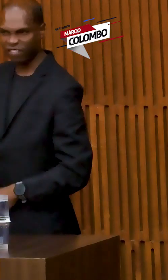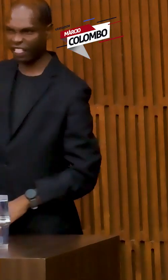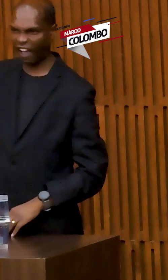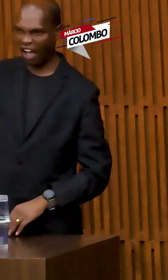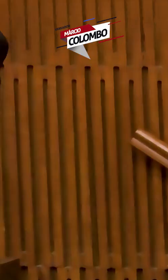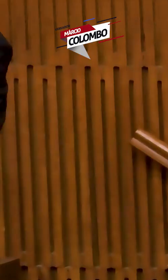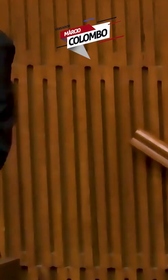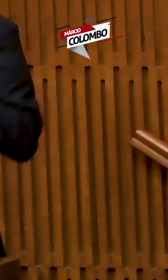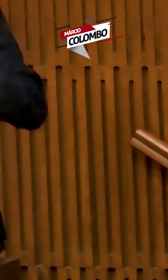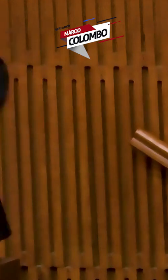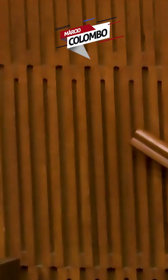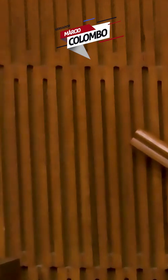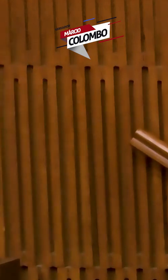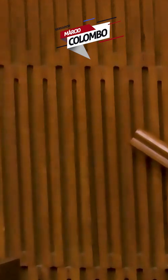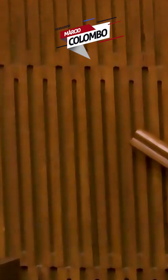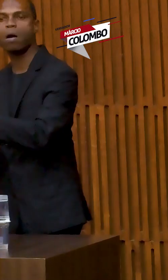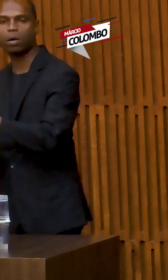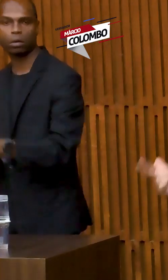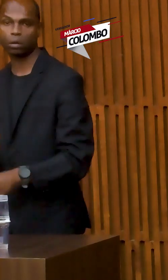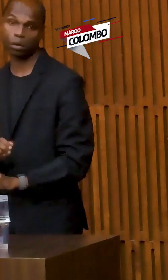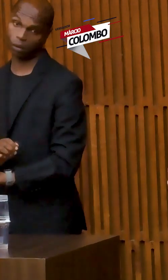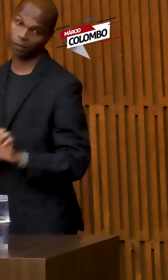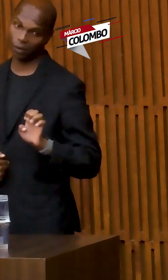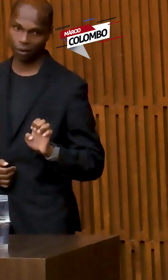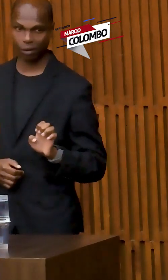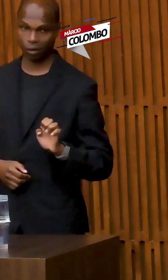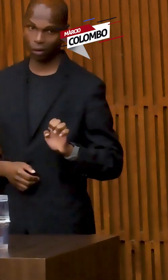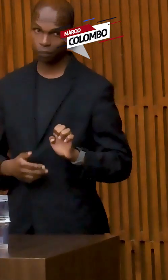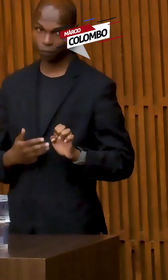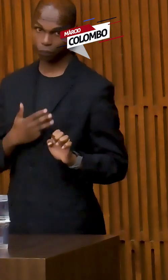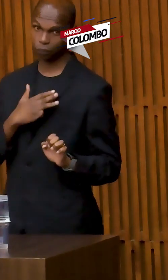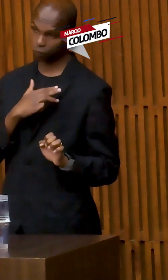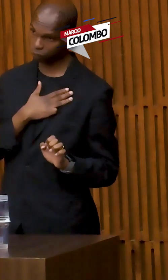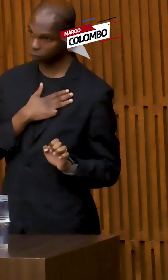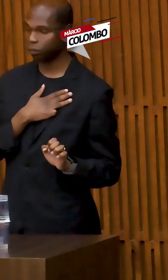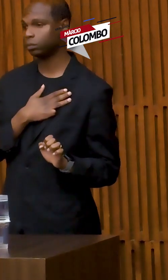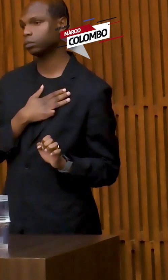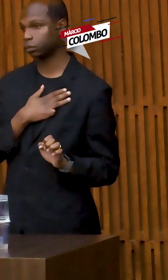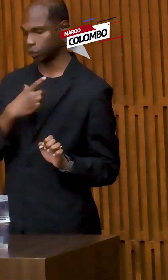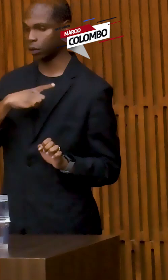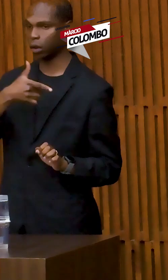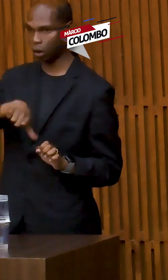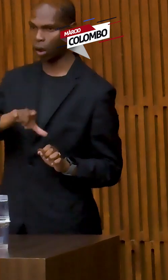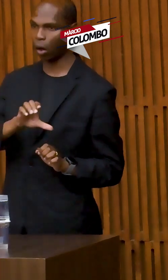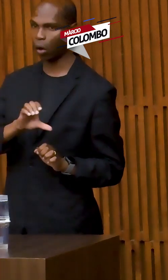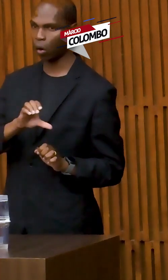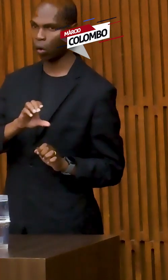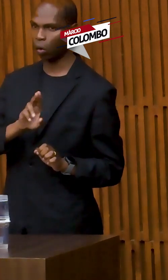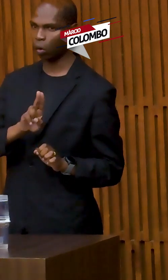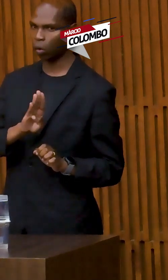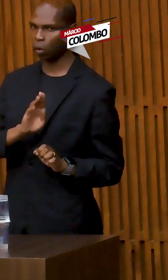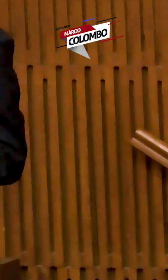Quem é que apoia? A esquerda, o Lula. Temos Cuba, a ditadura Castro de décadas e décadas. Agora eu pergunto,